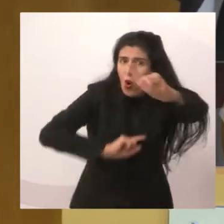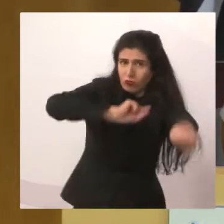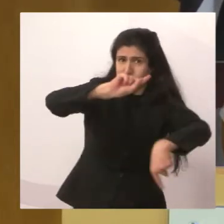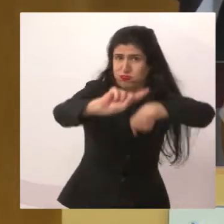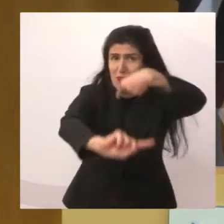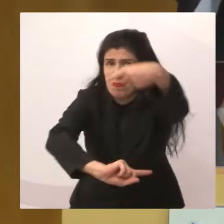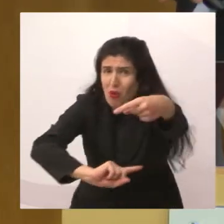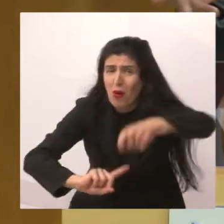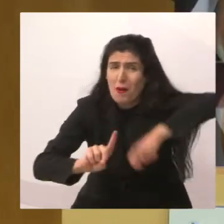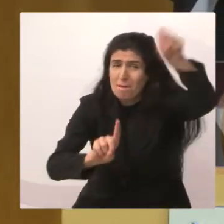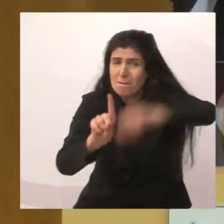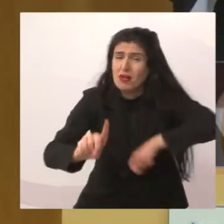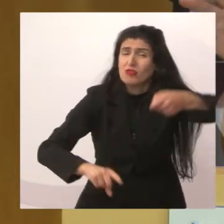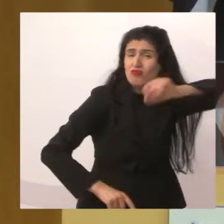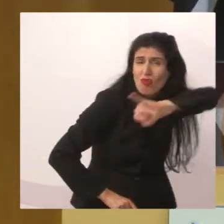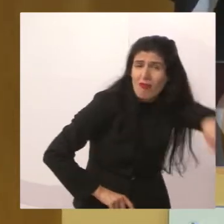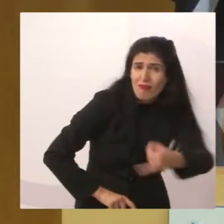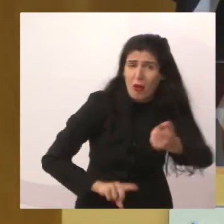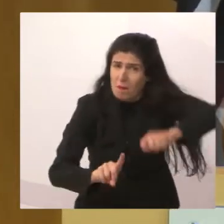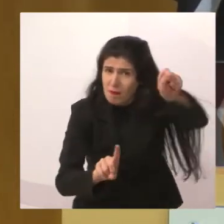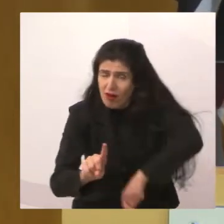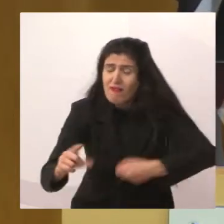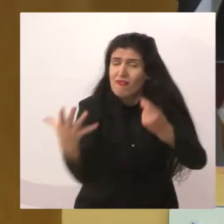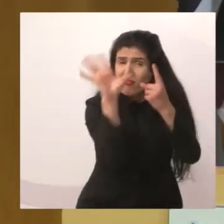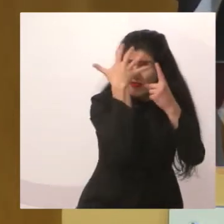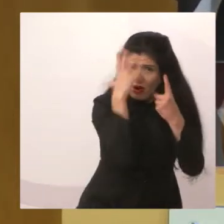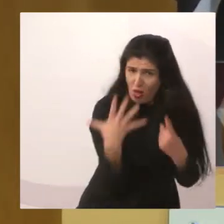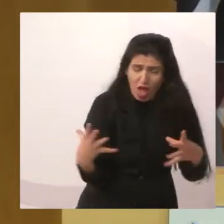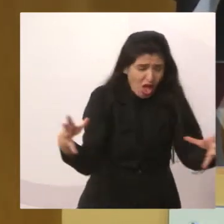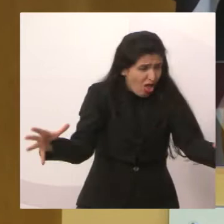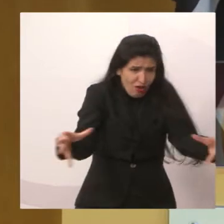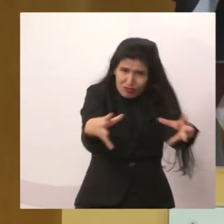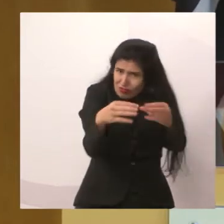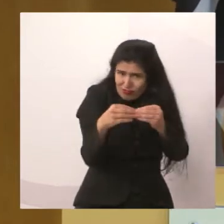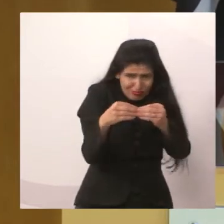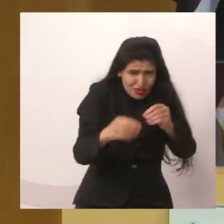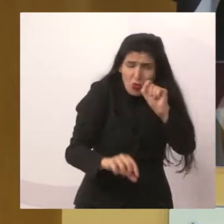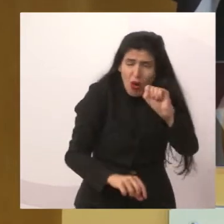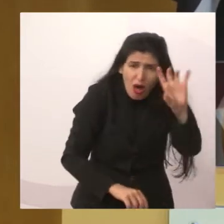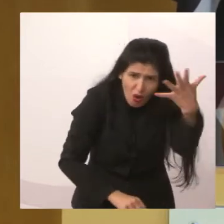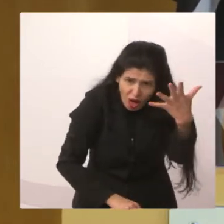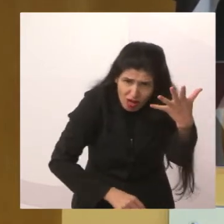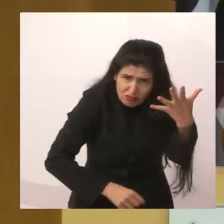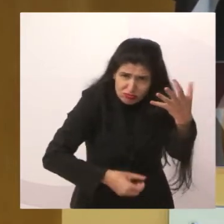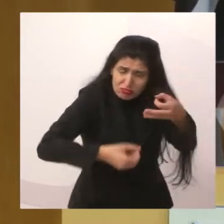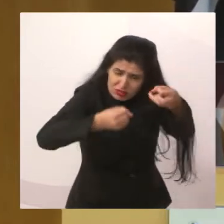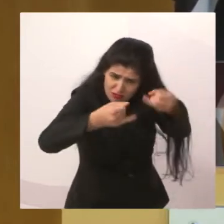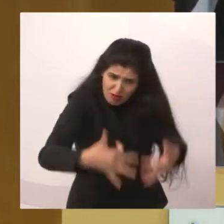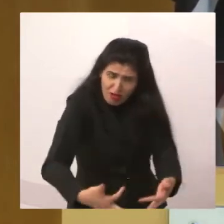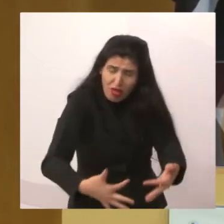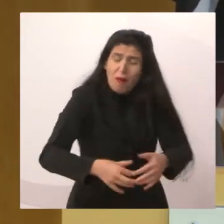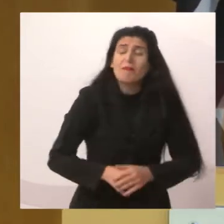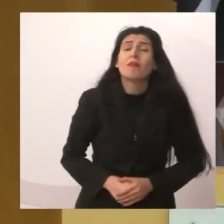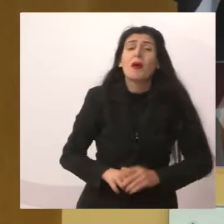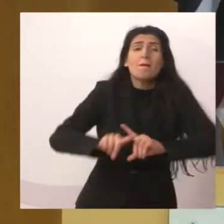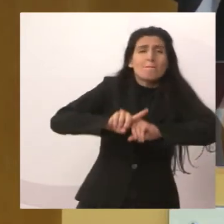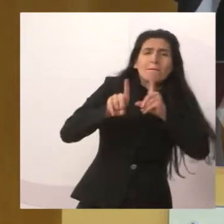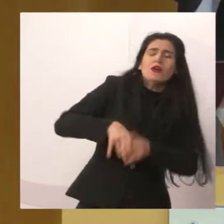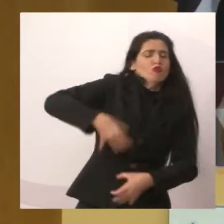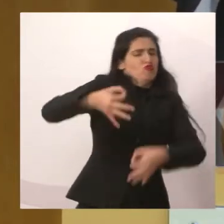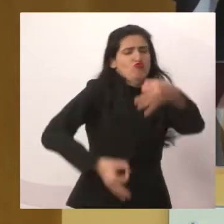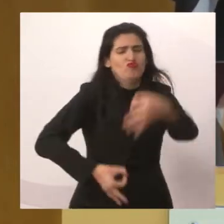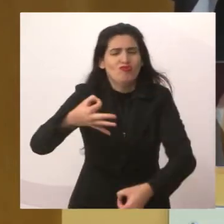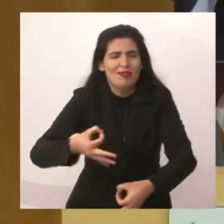no mês de janeiro, fevereiro. Enfim, resumidamente, é isso que aconteceu. Porém, o julgamento, ele